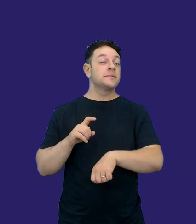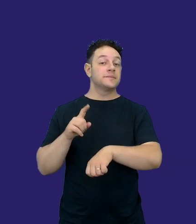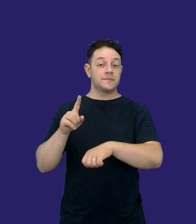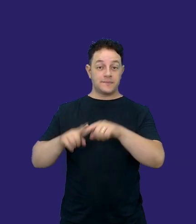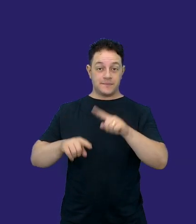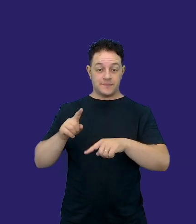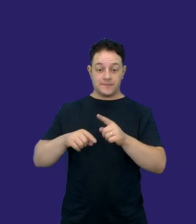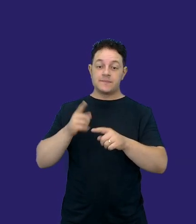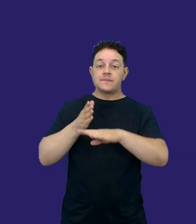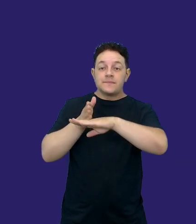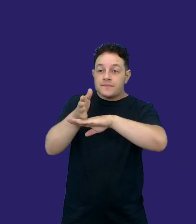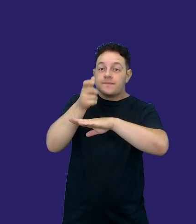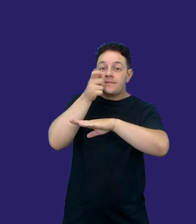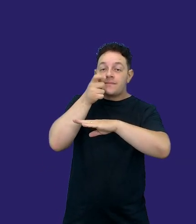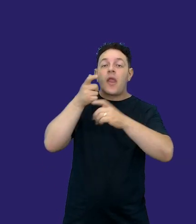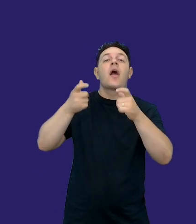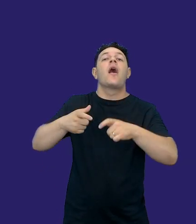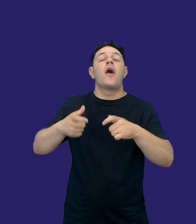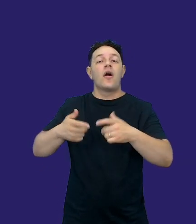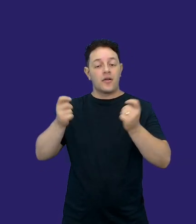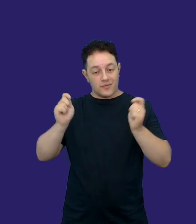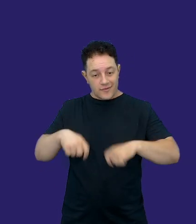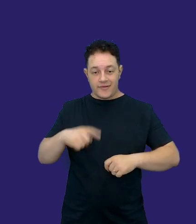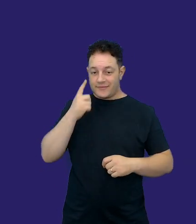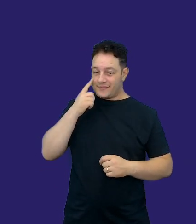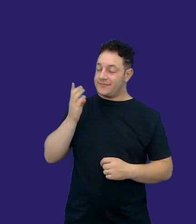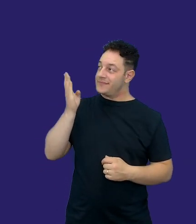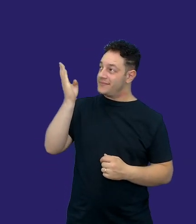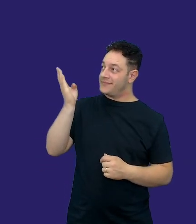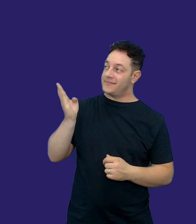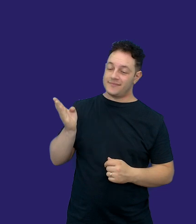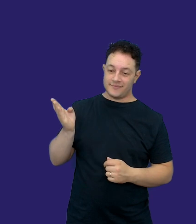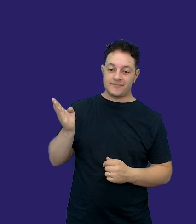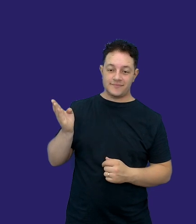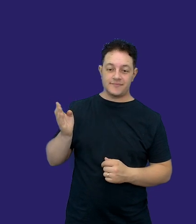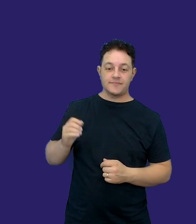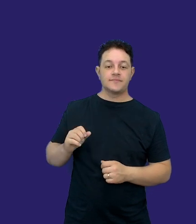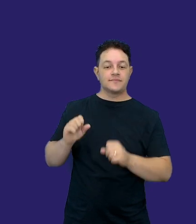podemos acessar, todo esse material que nós utilizamos, nós